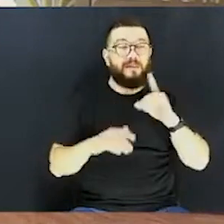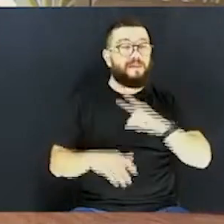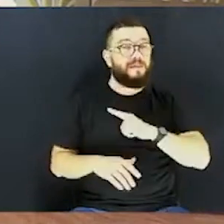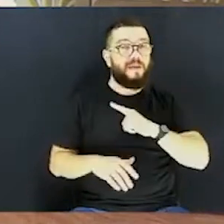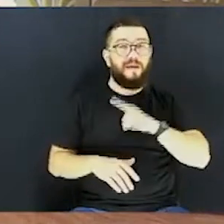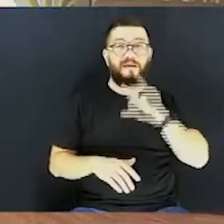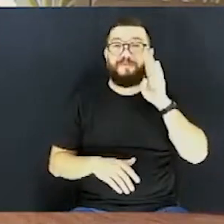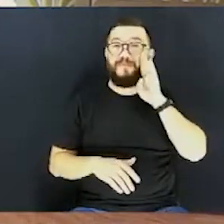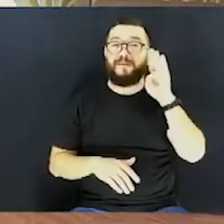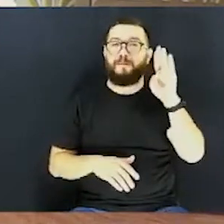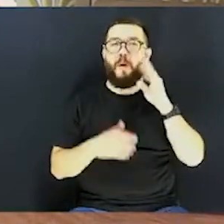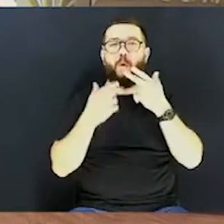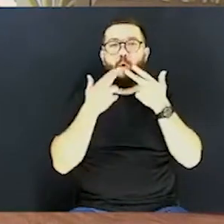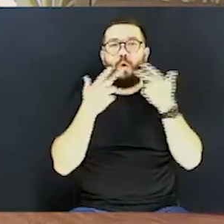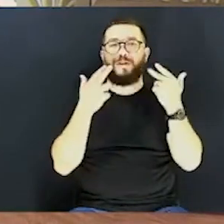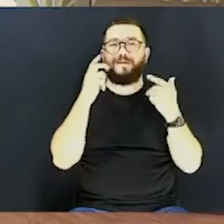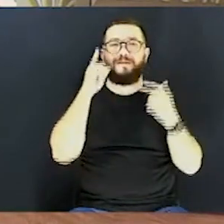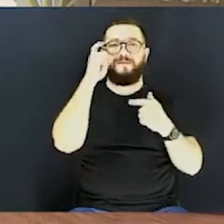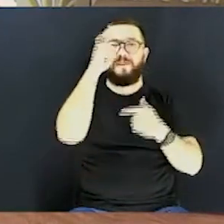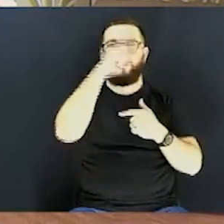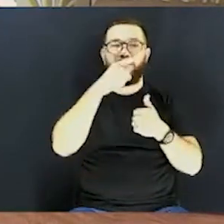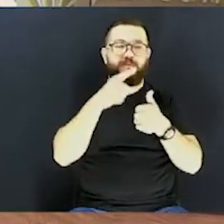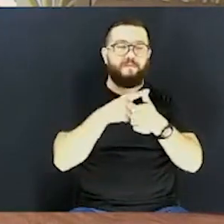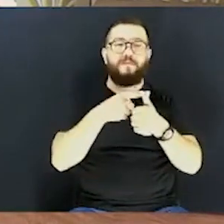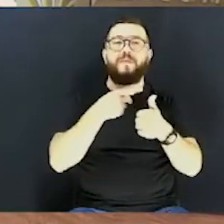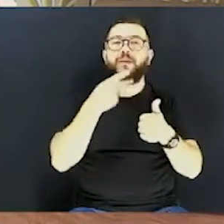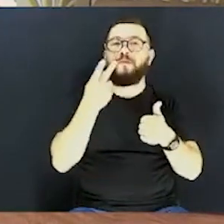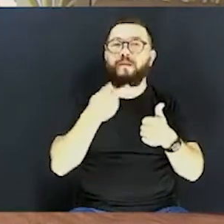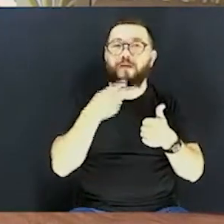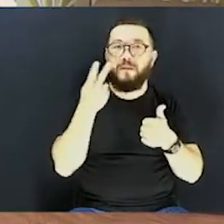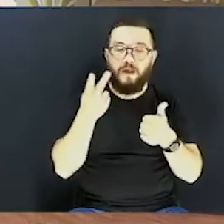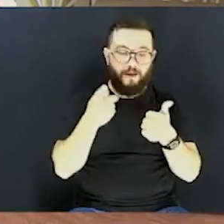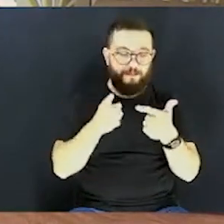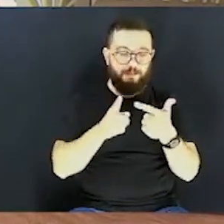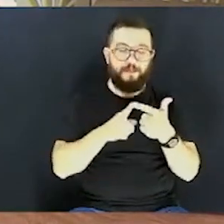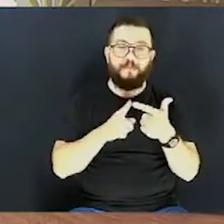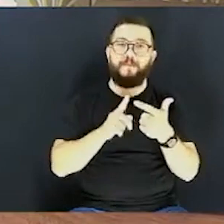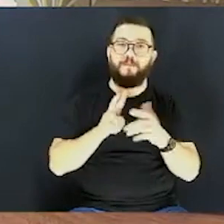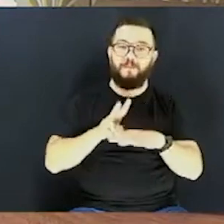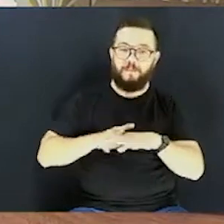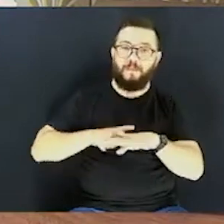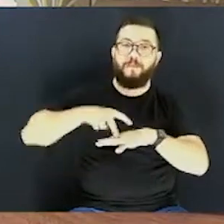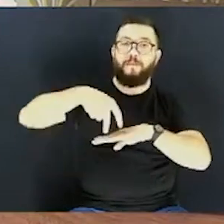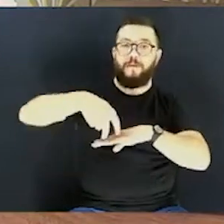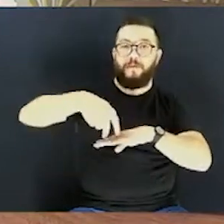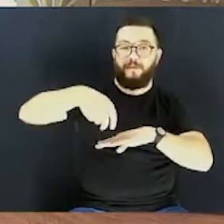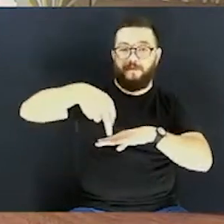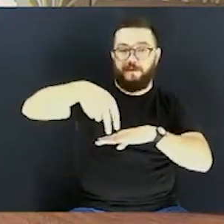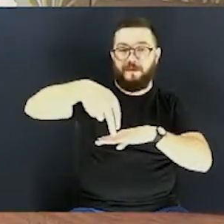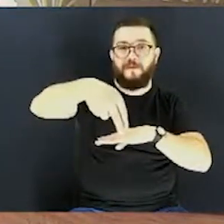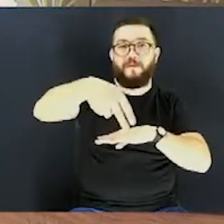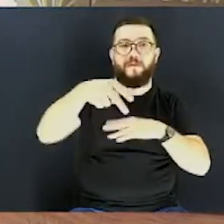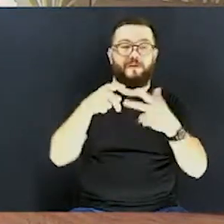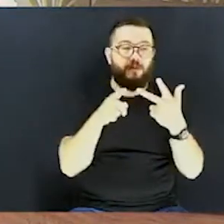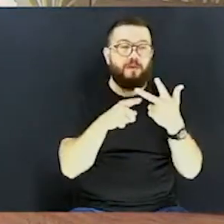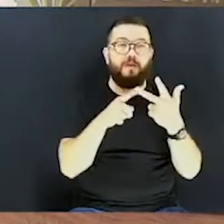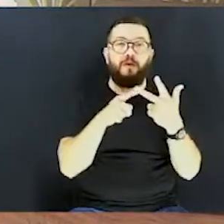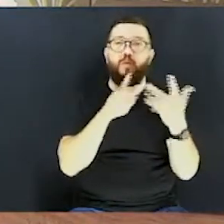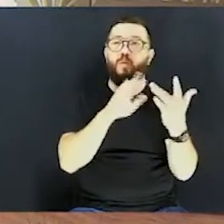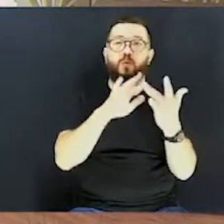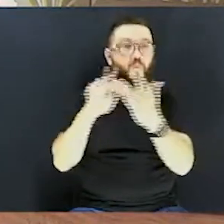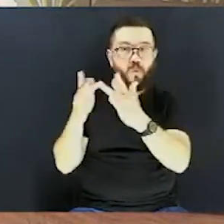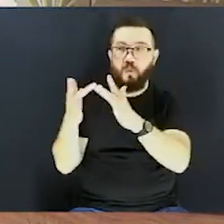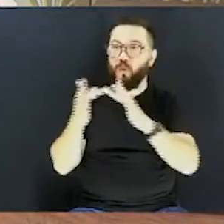falar, aprendemos a andar, aprendemos a nos socializar. Então, as